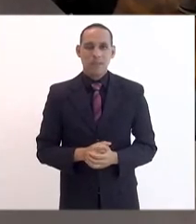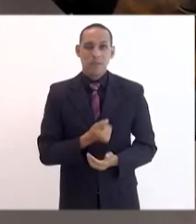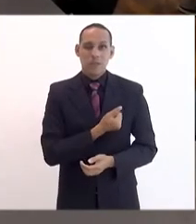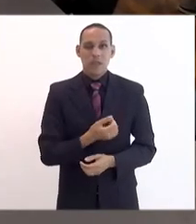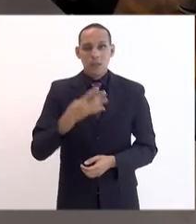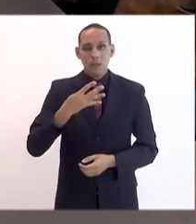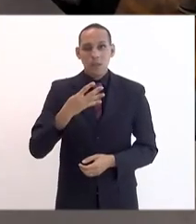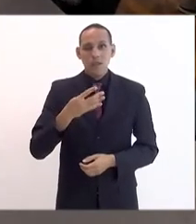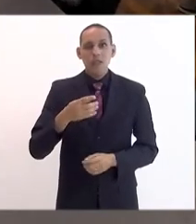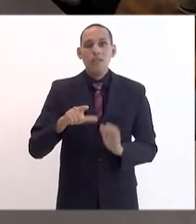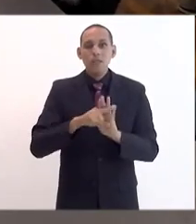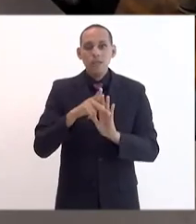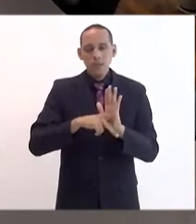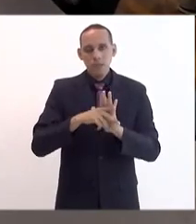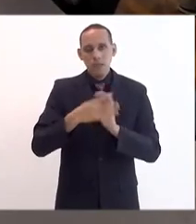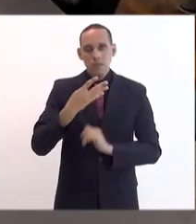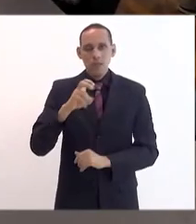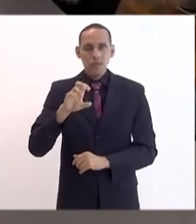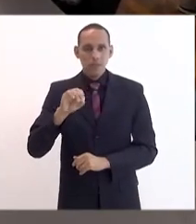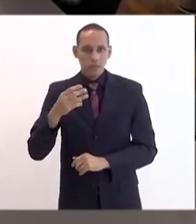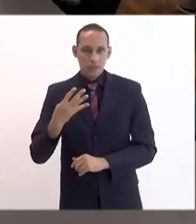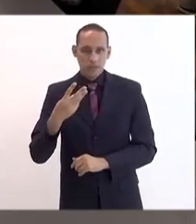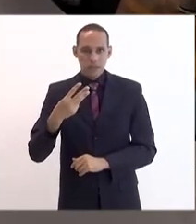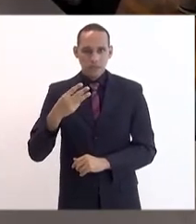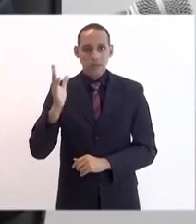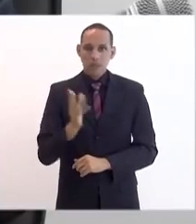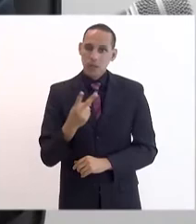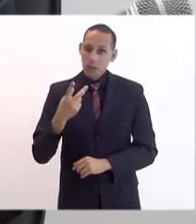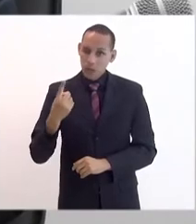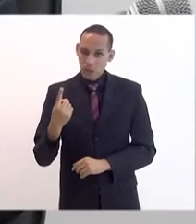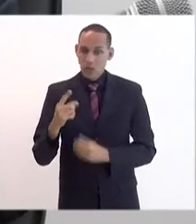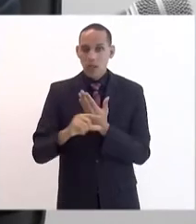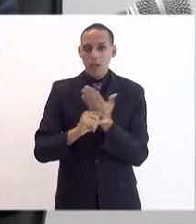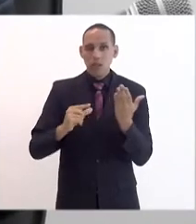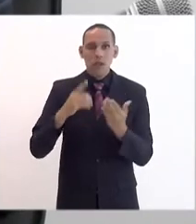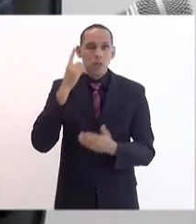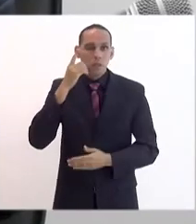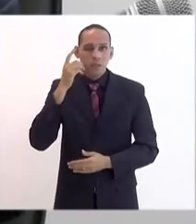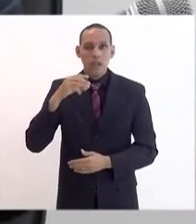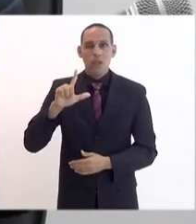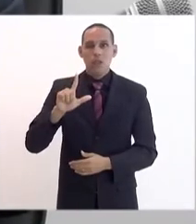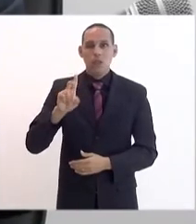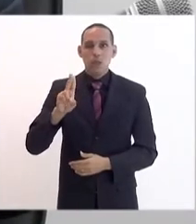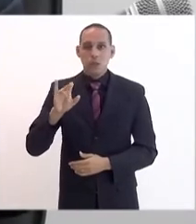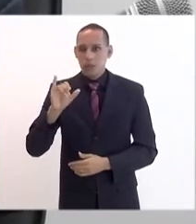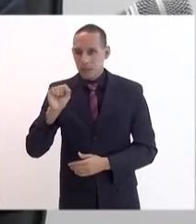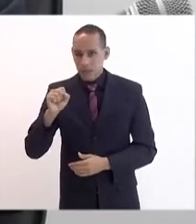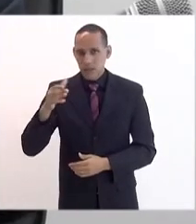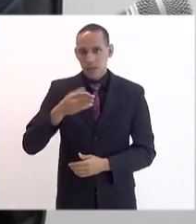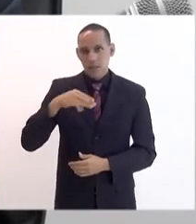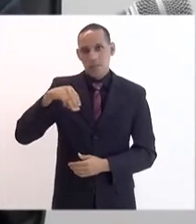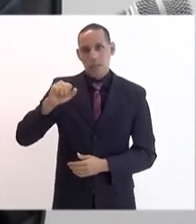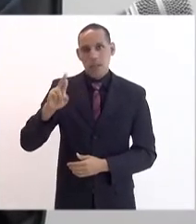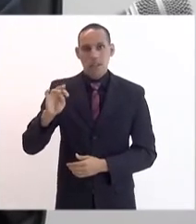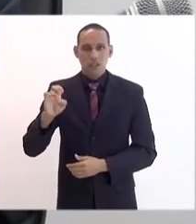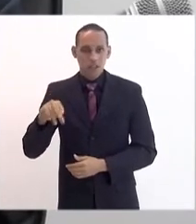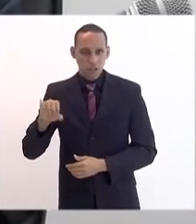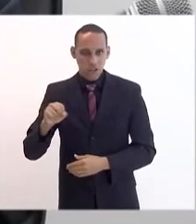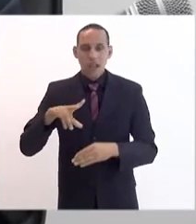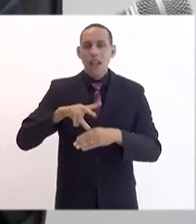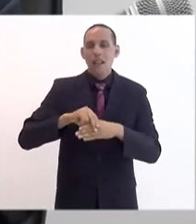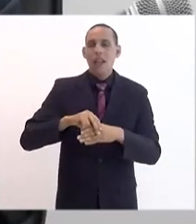4. Projeto de lei 4503-2021, autoria do deputado Luiz Martins. Parecer é pela anexação ao projeto